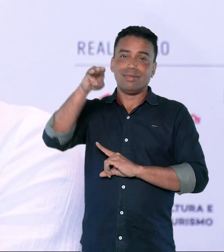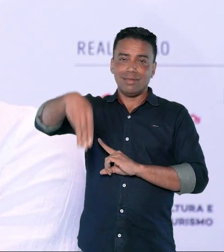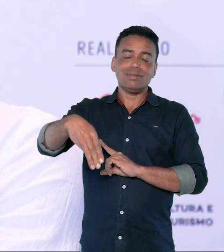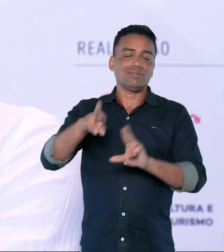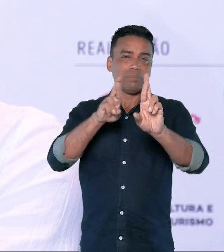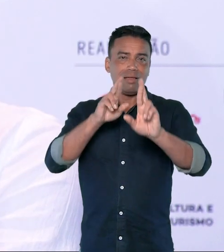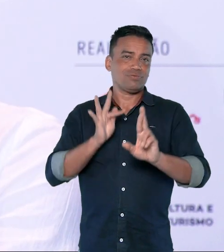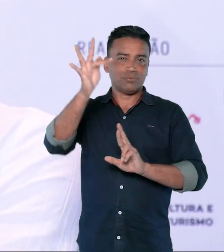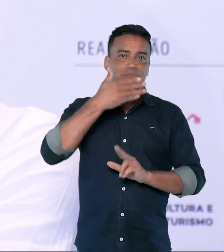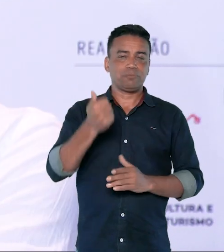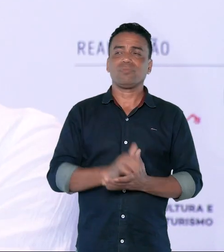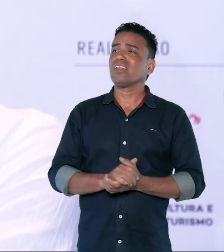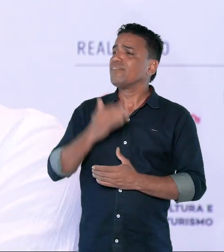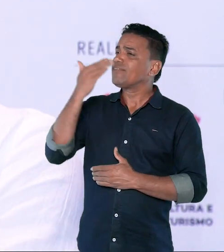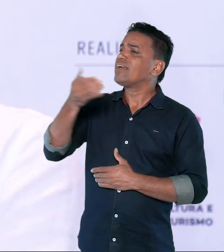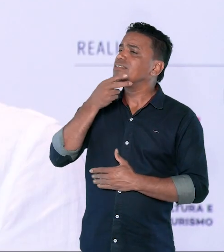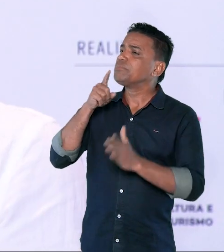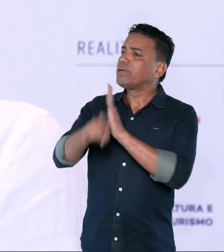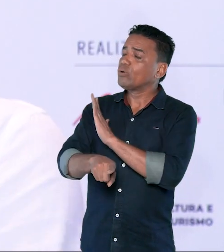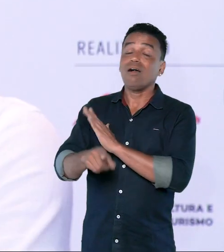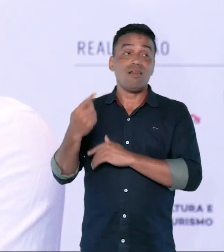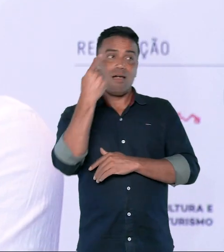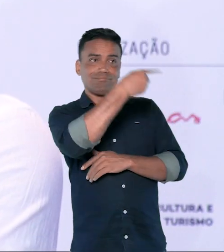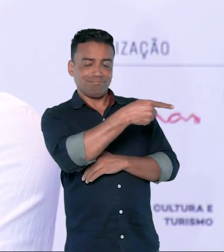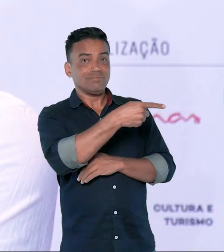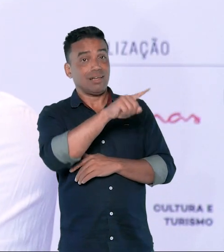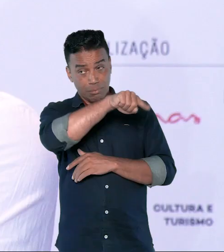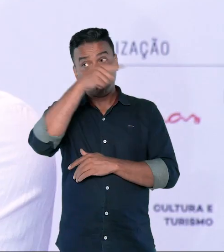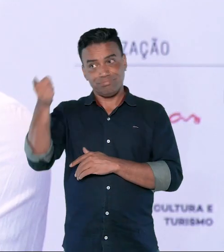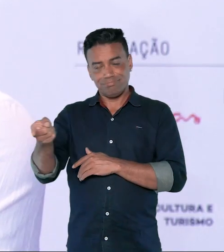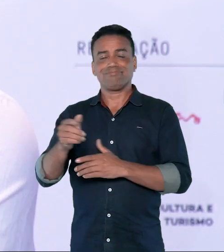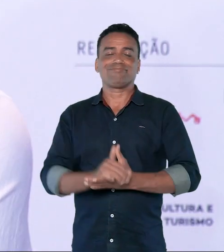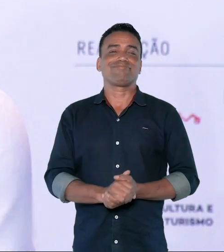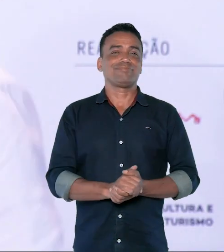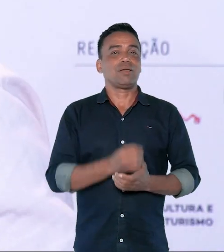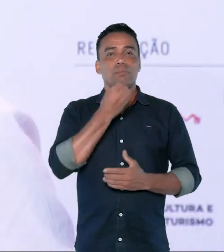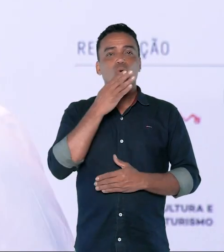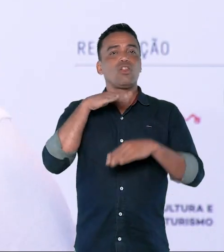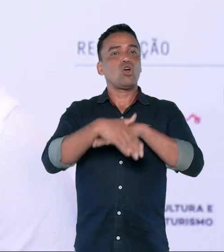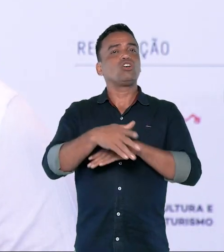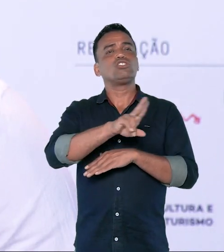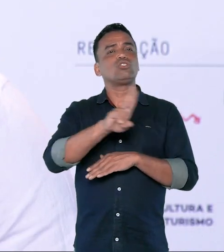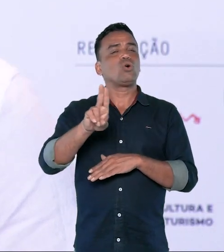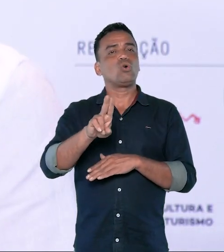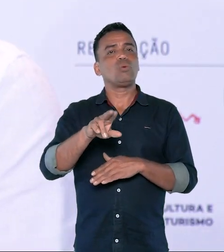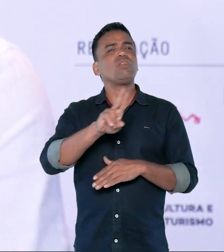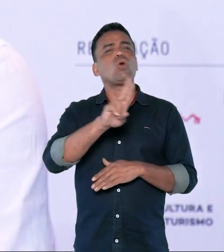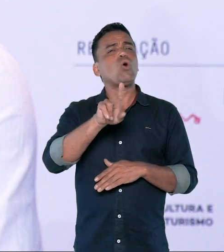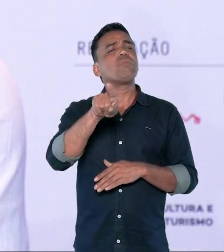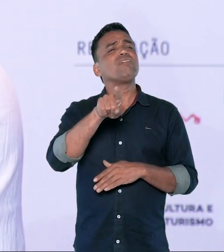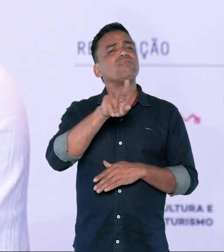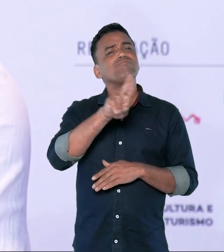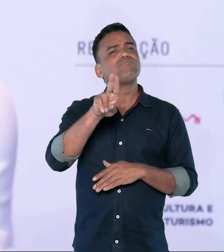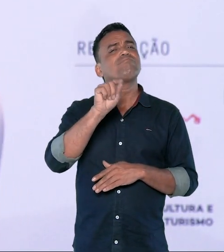Aqui na frente, por favor. Desculpe, lá de cá. Depois você, tá? Boa noite, como é que você chama? Boa Senão noite. você não falou o seu nome, como é